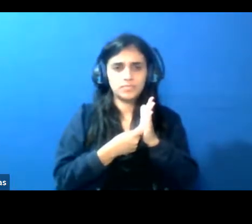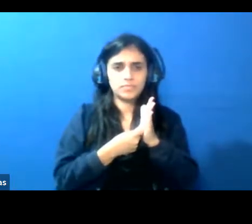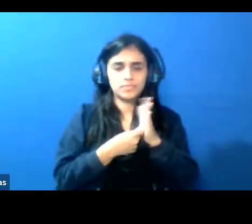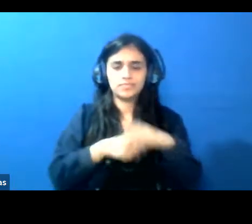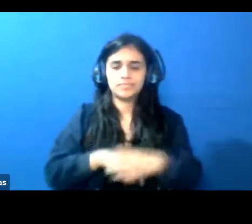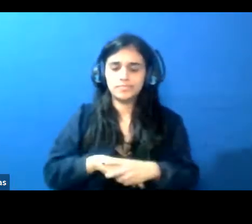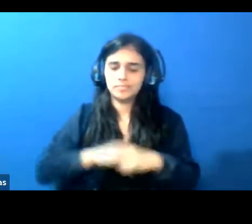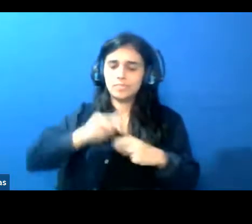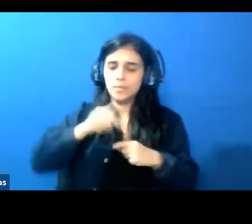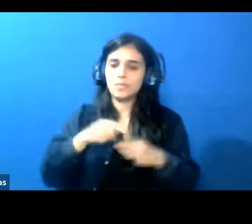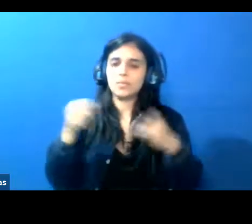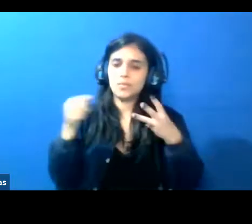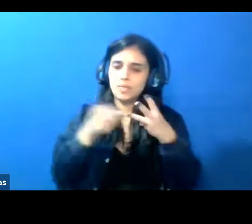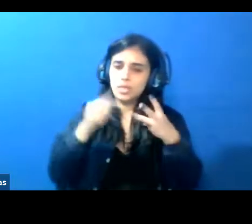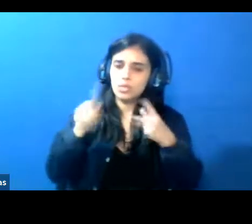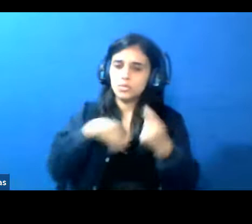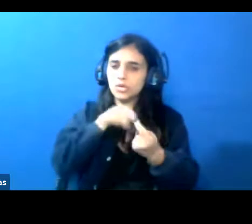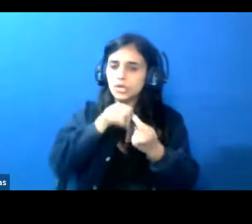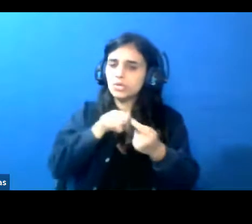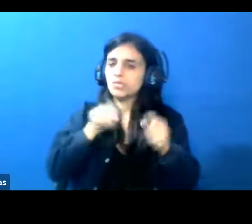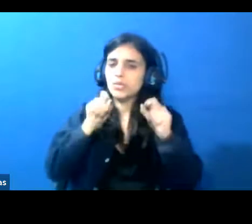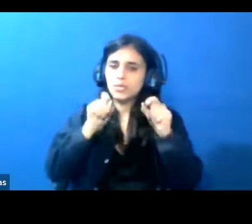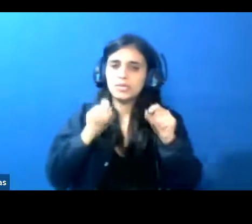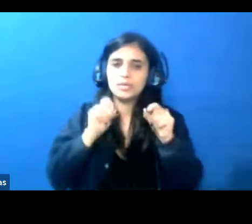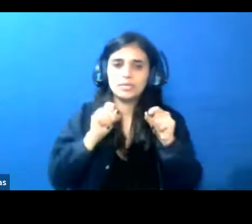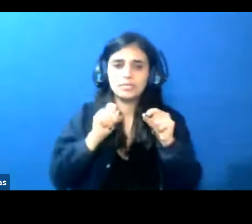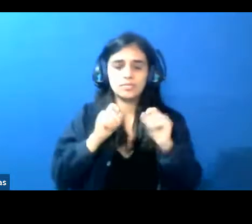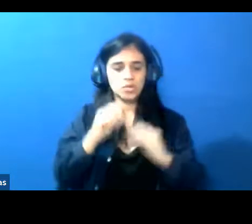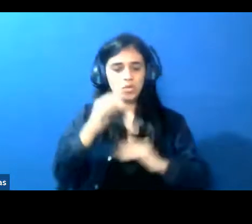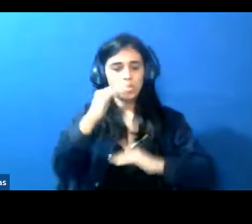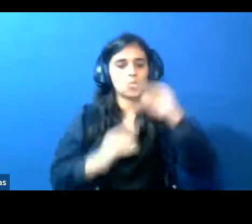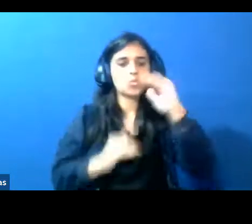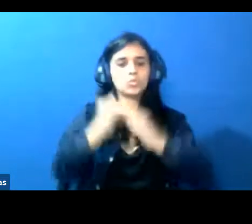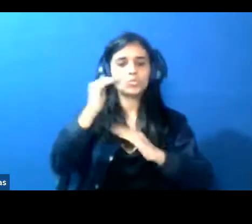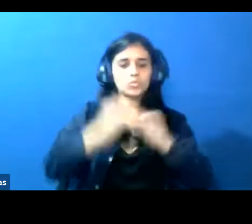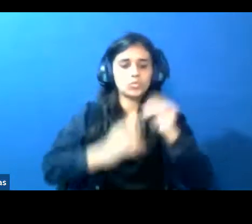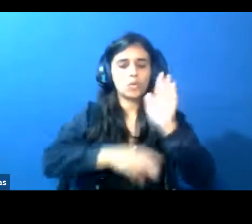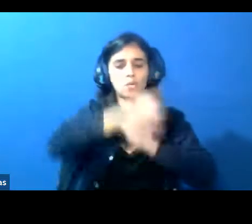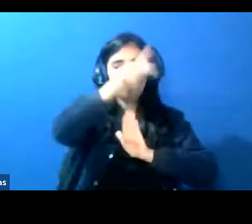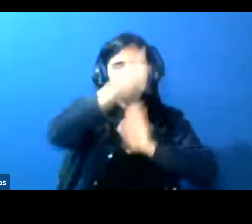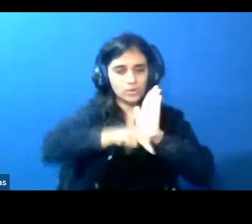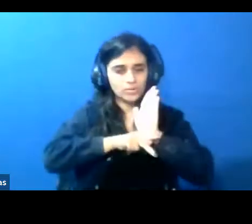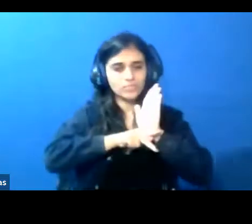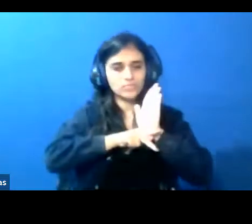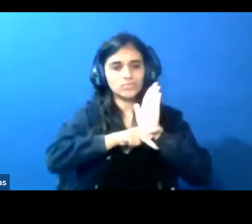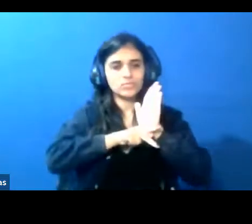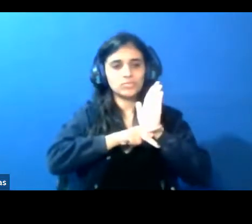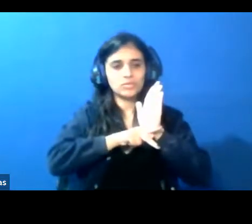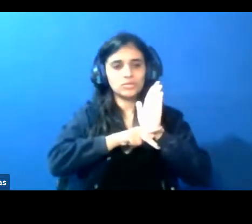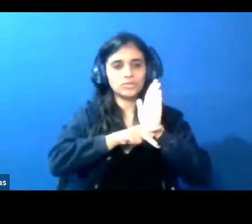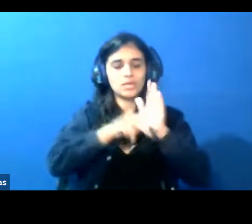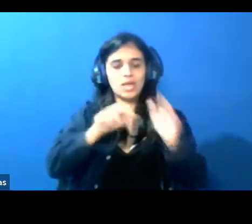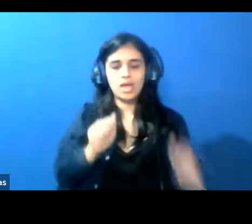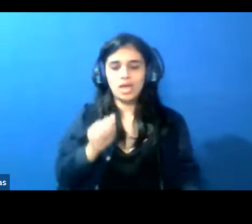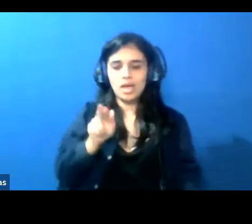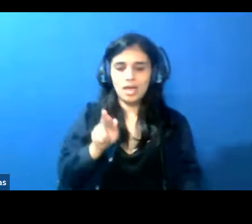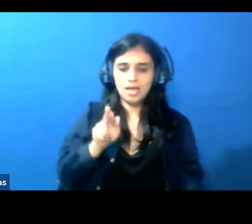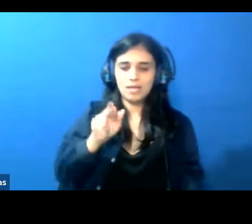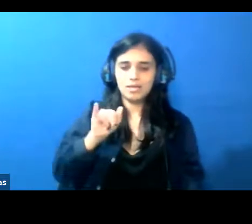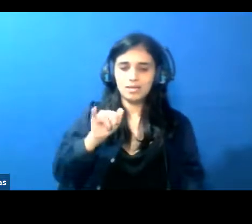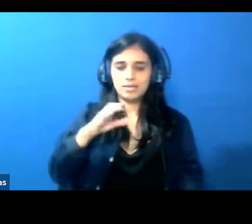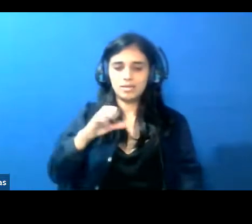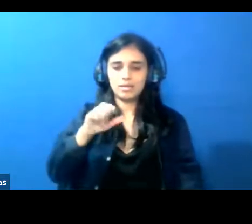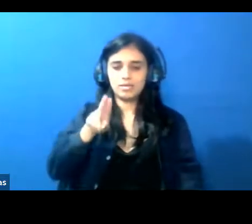do programa, que é construir um projeto de agricultura